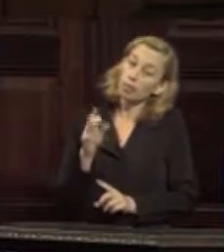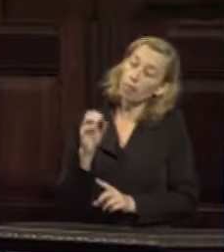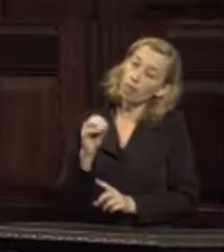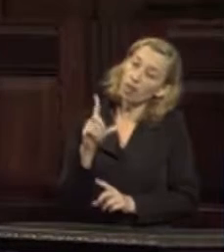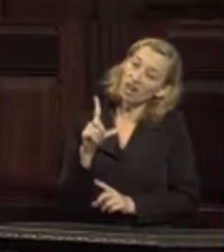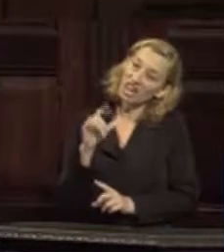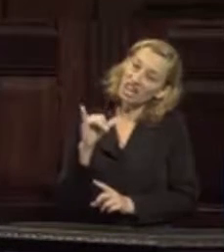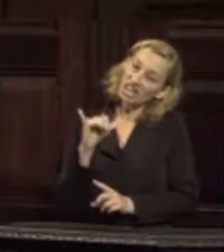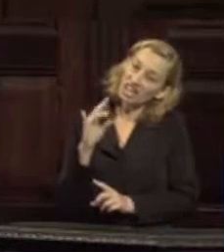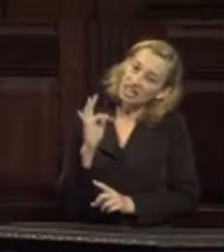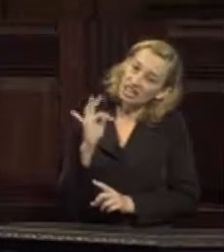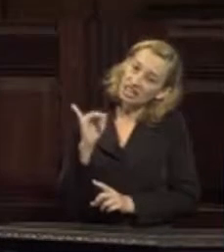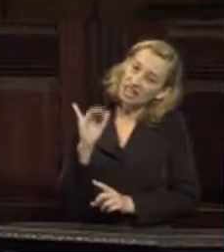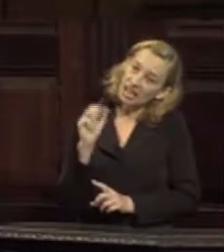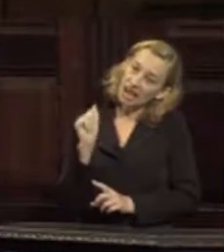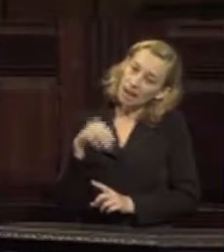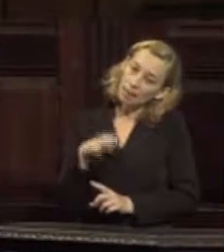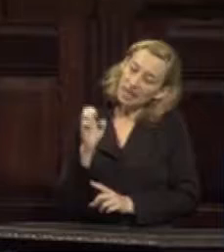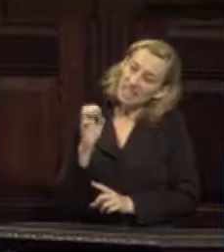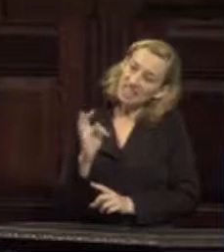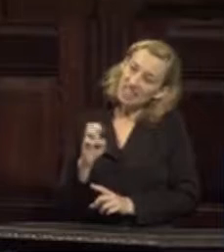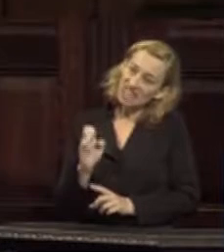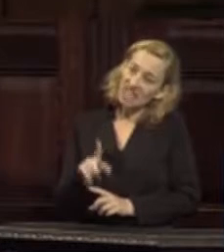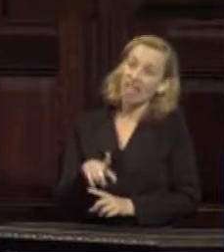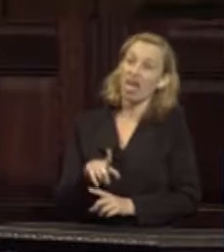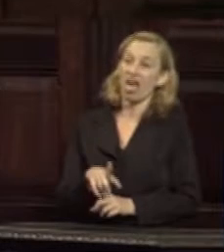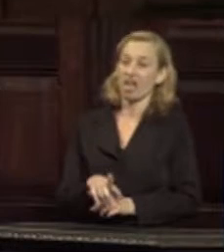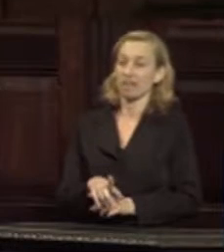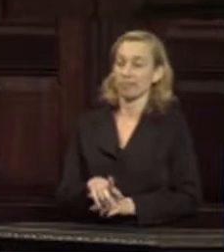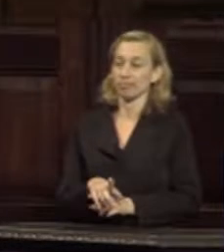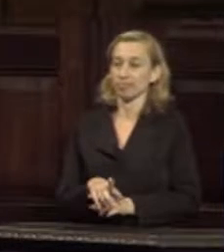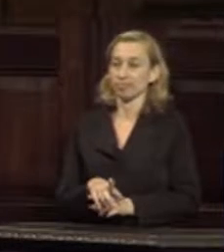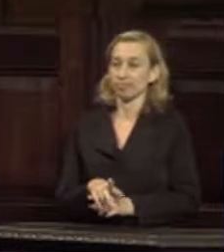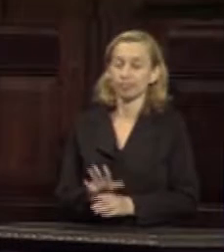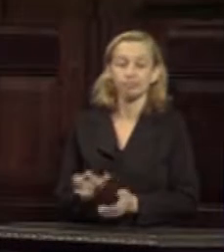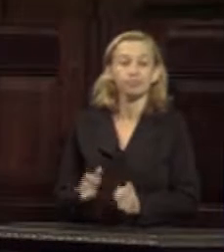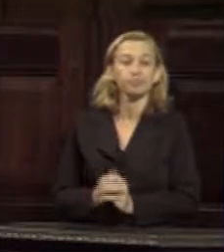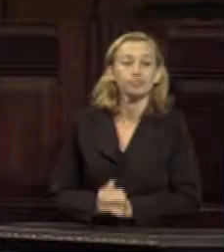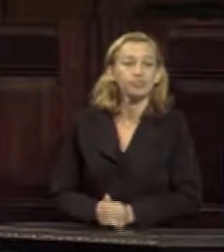E, no entanto, vejo com muito pesar